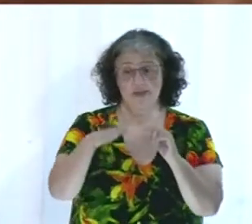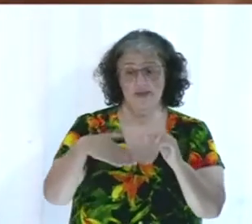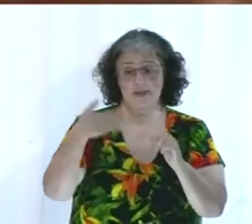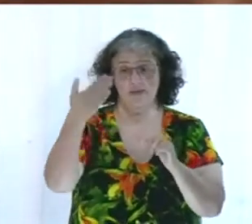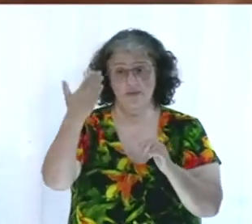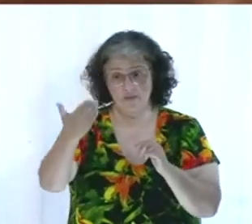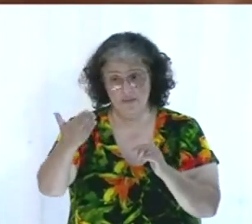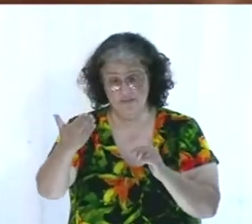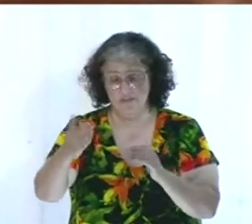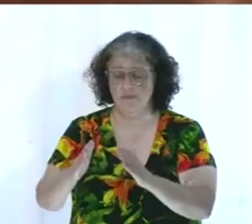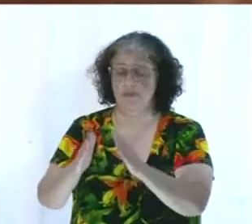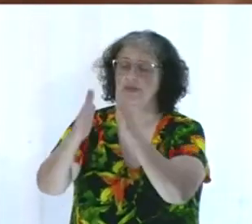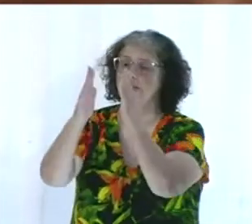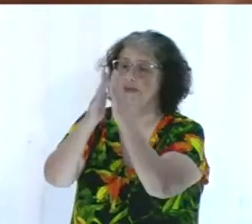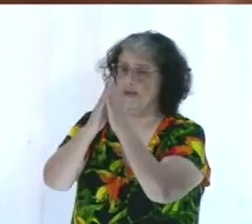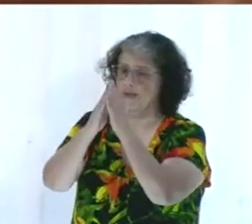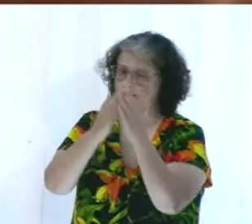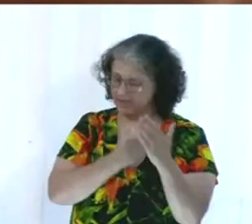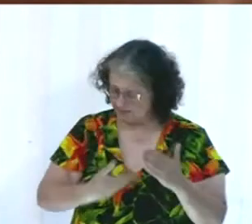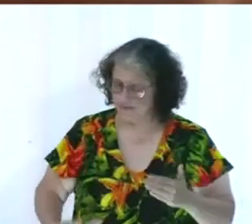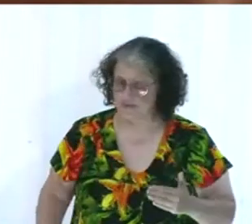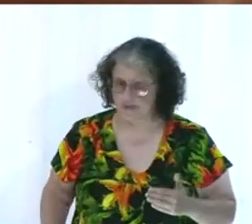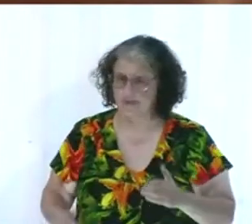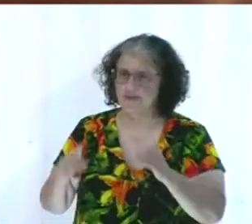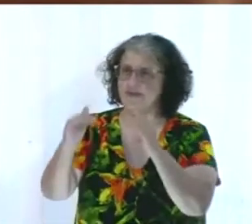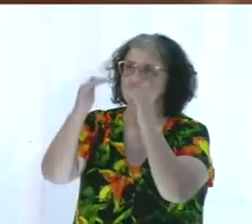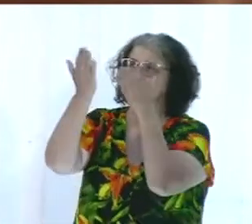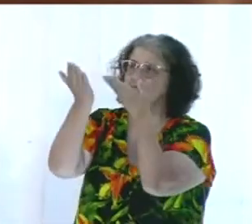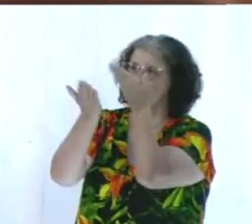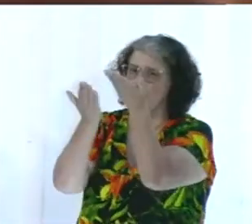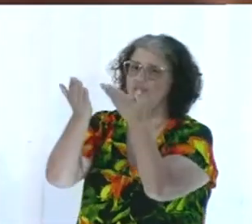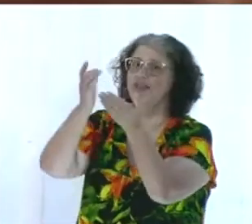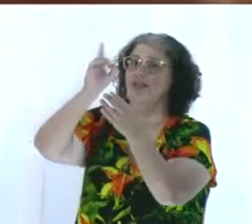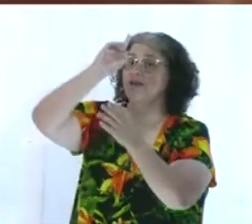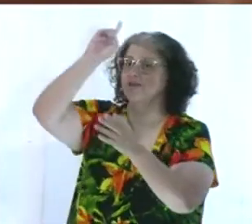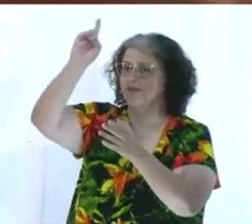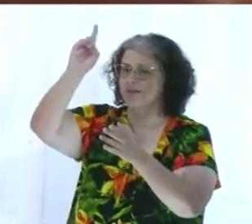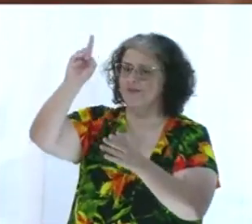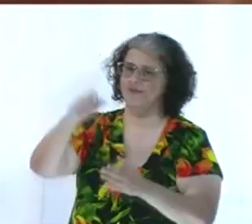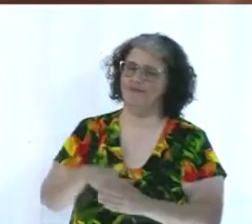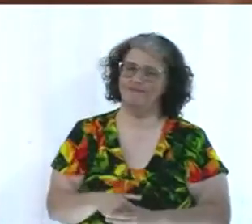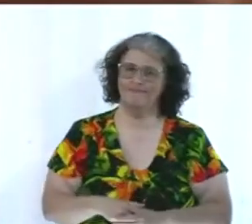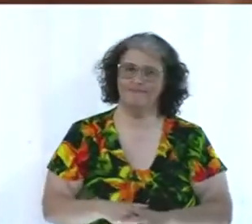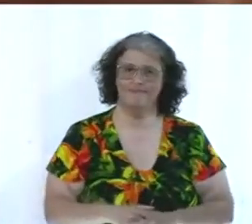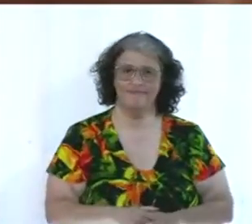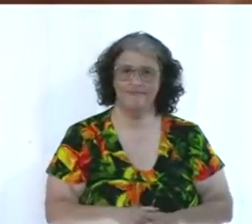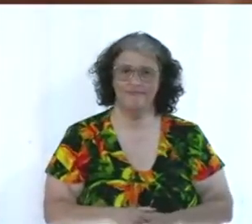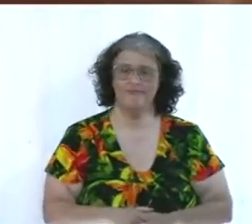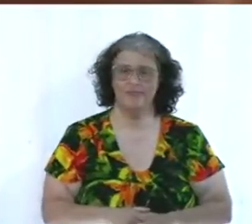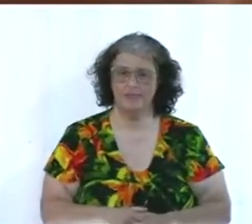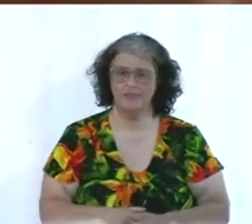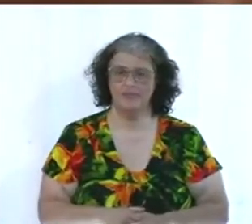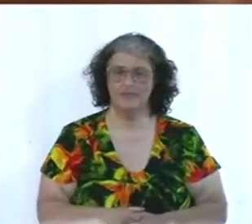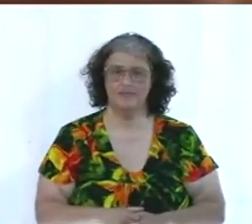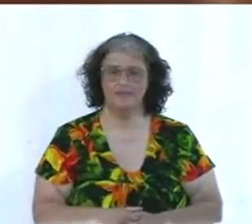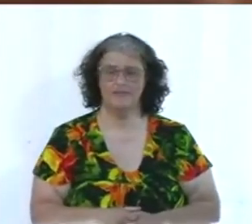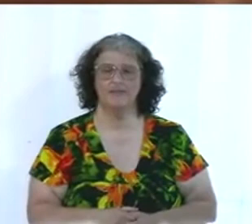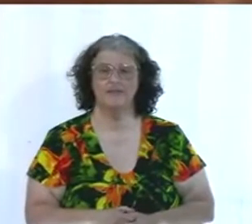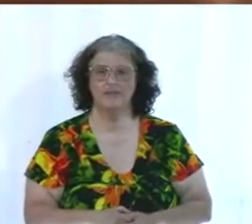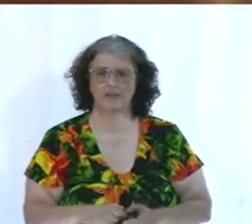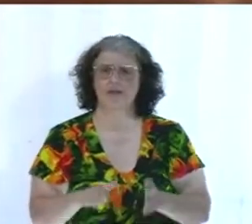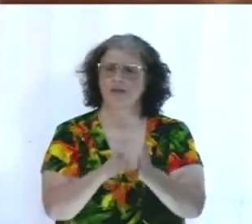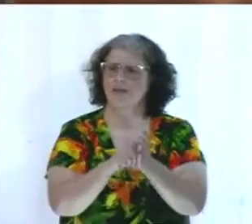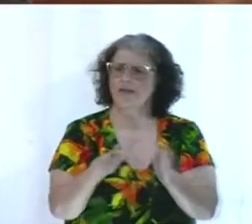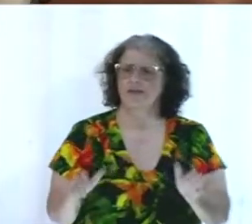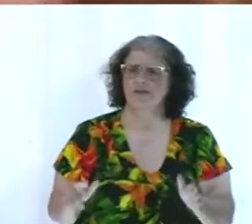uma idolatria, colocando muitas vezes a figura do pastor, do pregador, do líder, como se ele